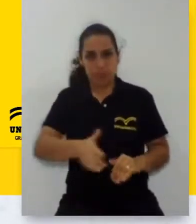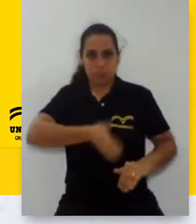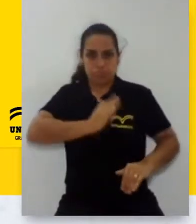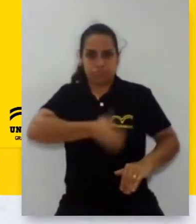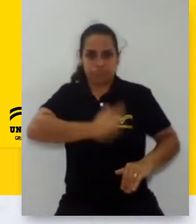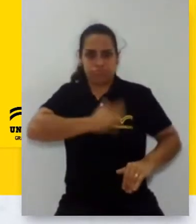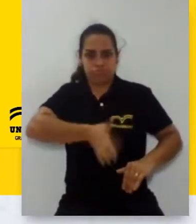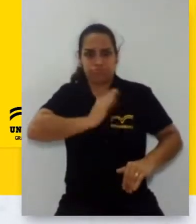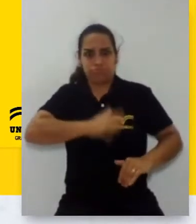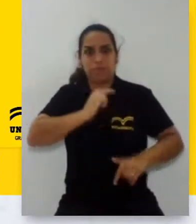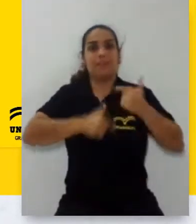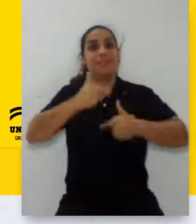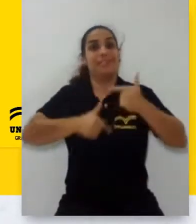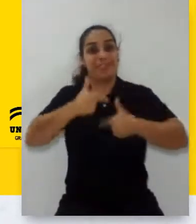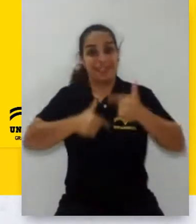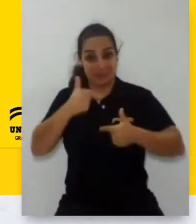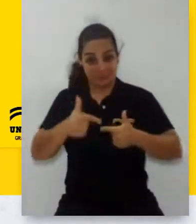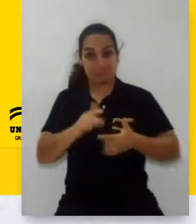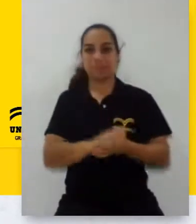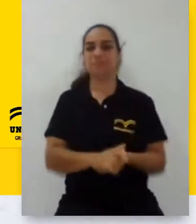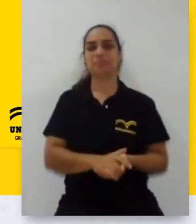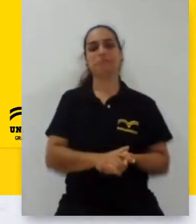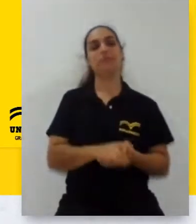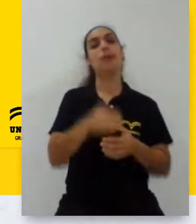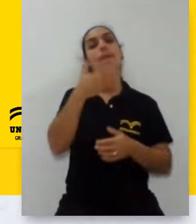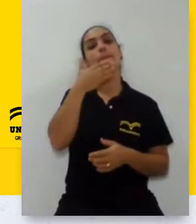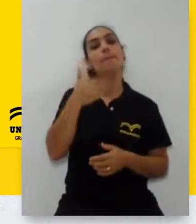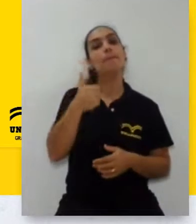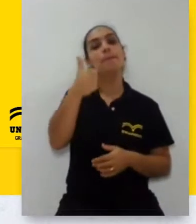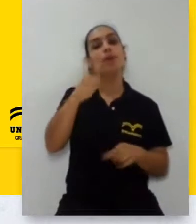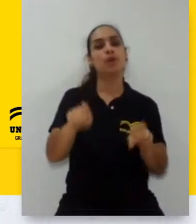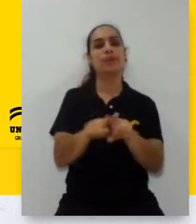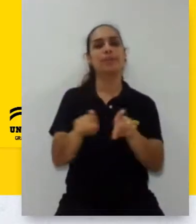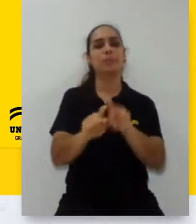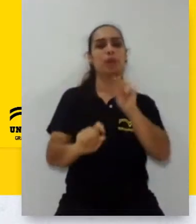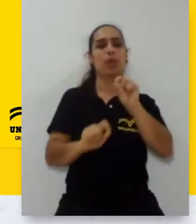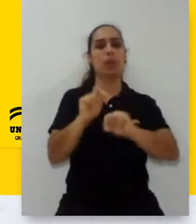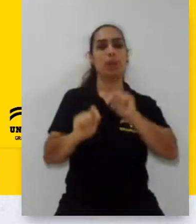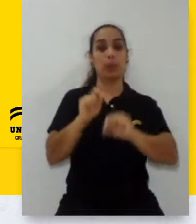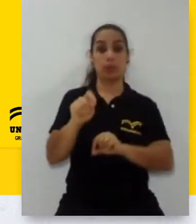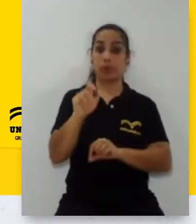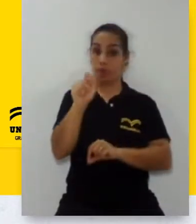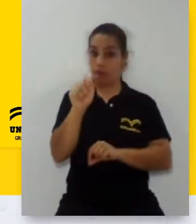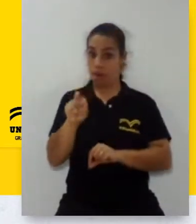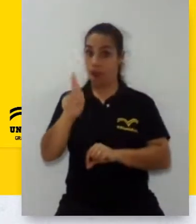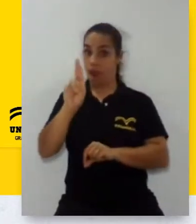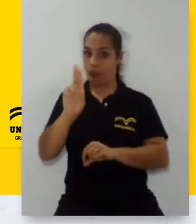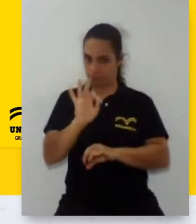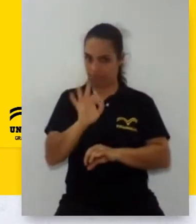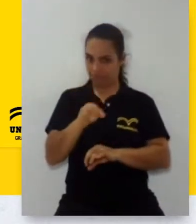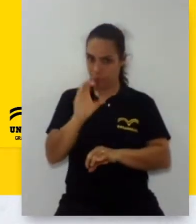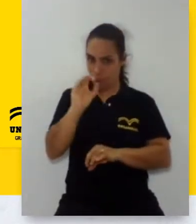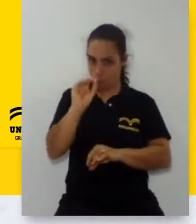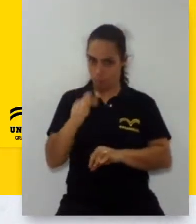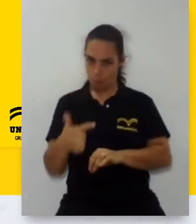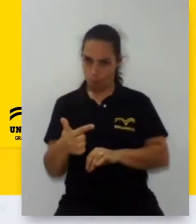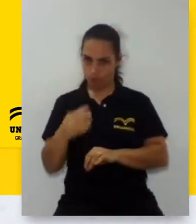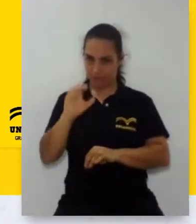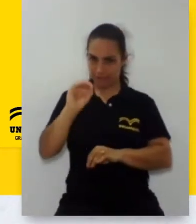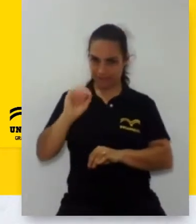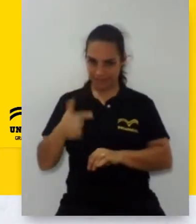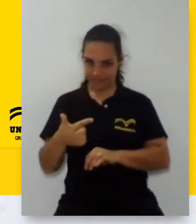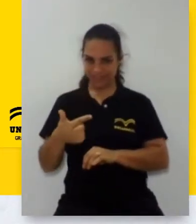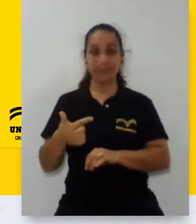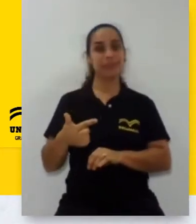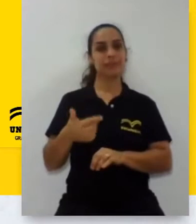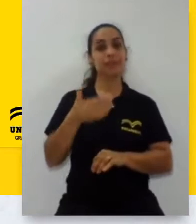no consumo de oxigênio, afinal nós somos seres aeróbios, né? Nós somos seres que necessitamos de oxigênio. Se vocês